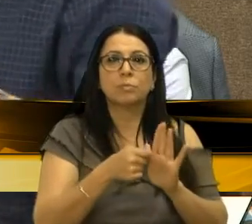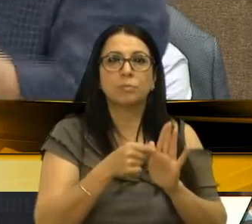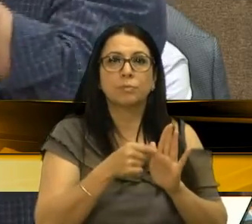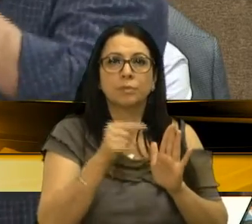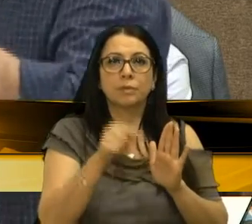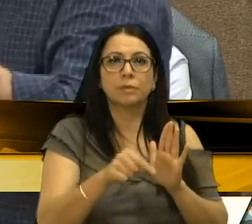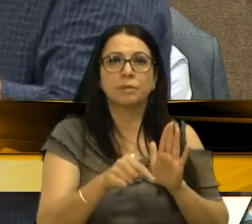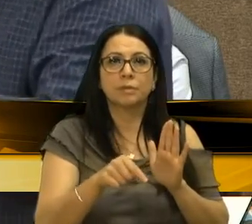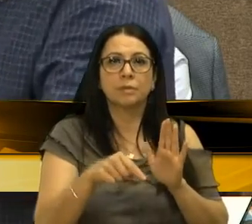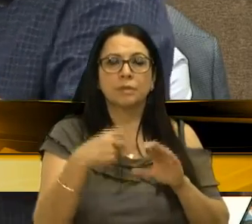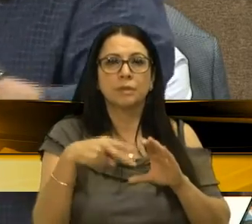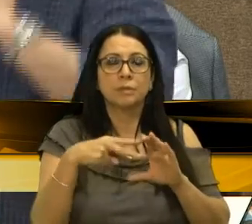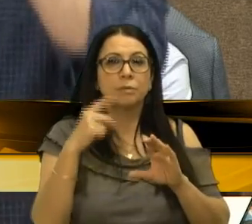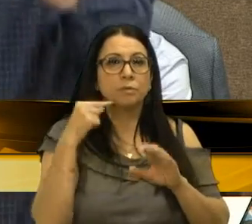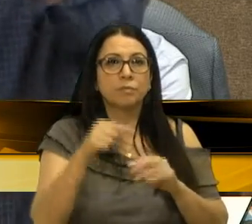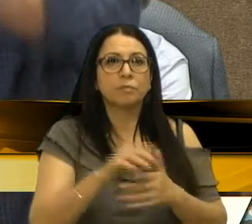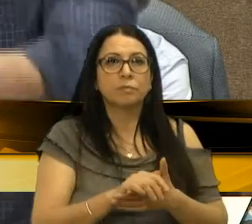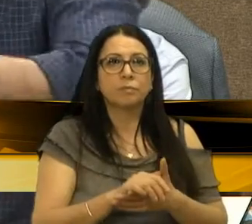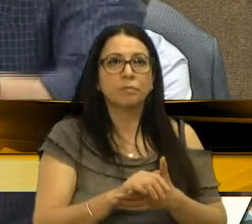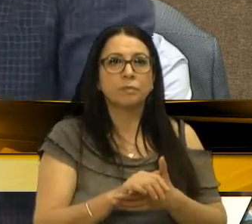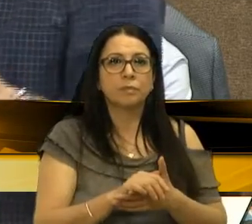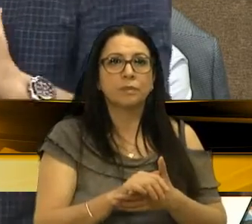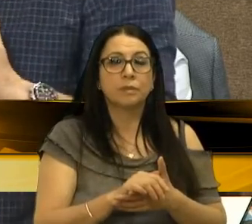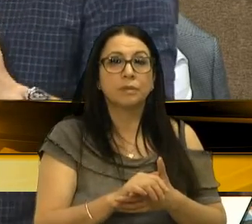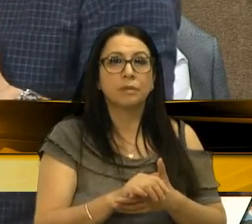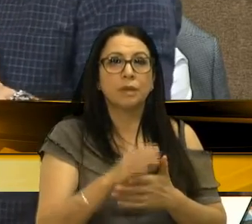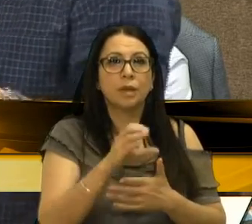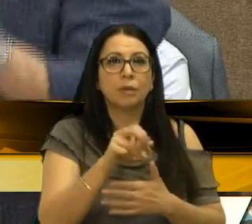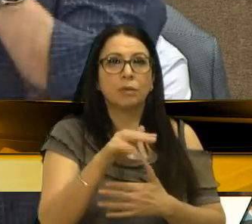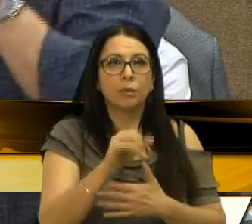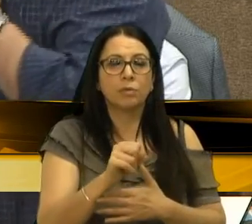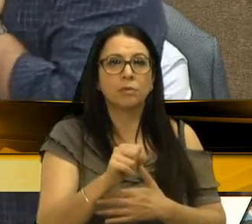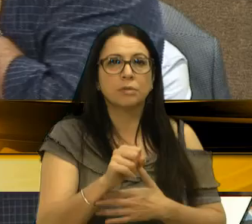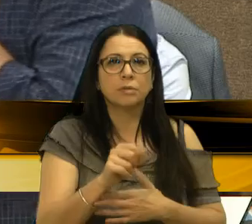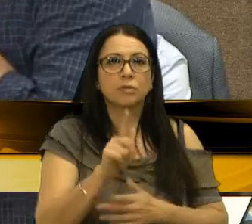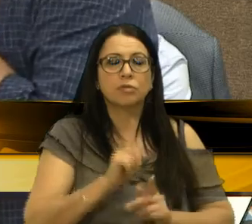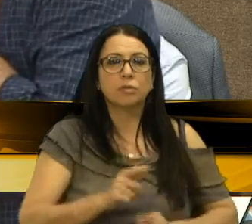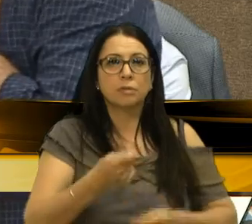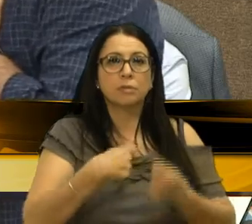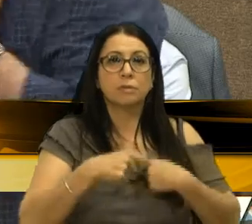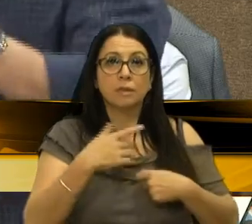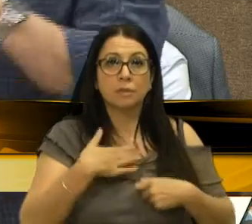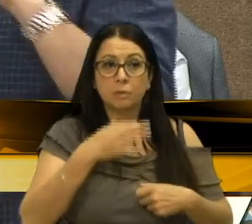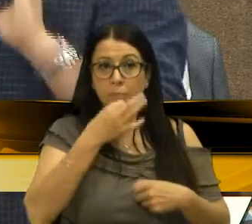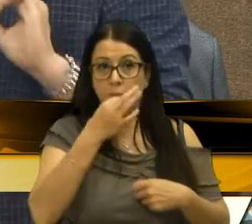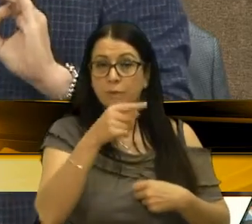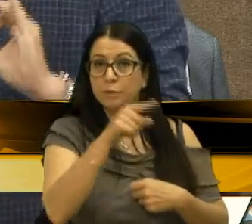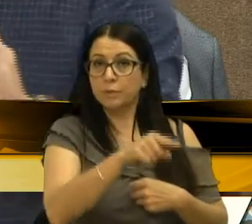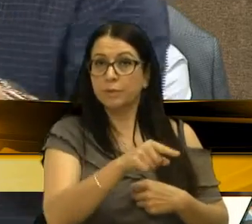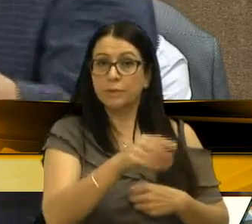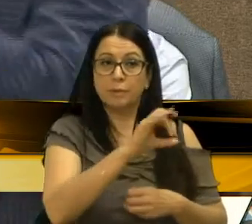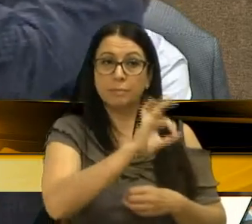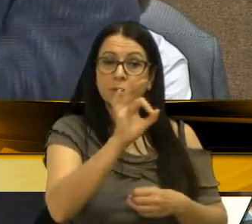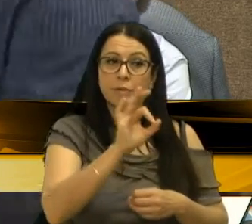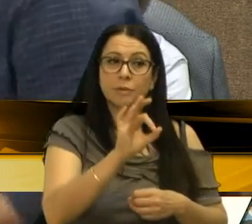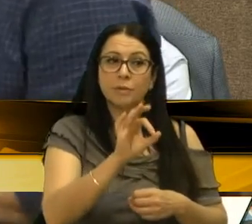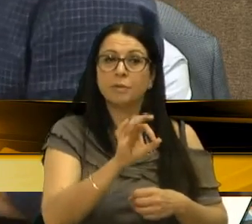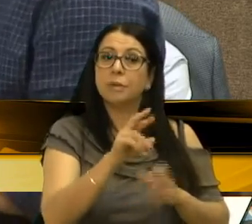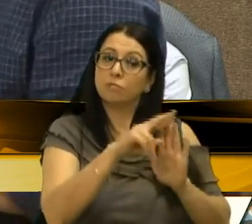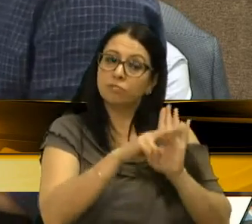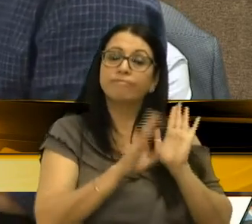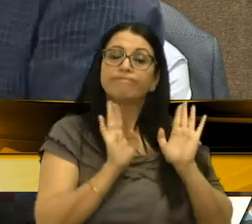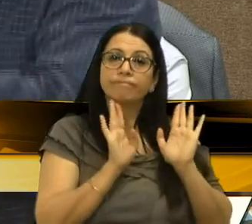nesse legislativo através da tomada de contas da gestão fiscal. E, na minha ótica, esses percentuais estão